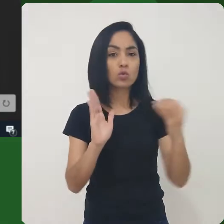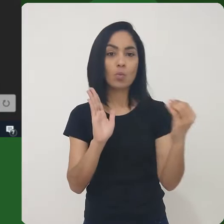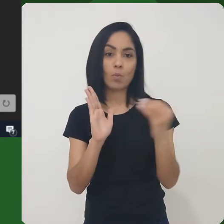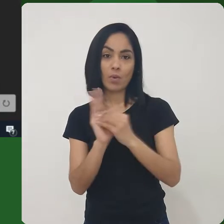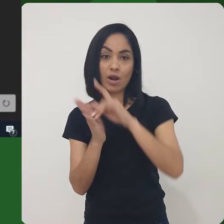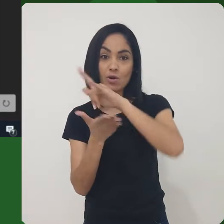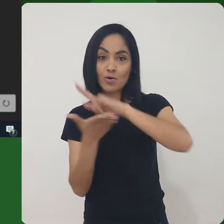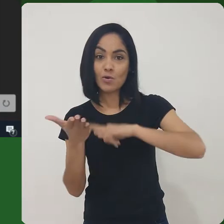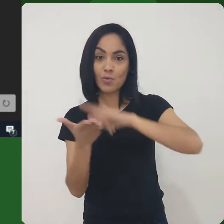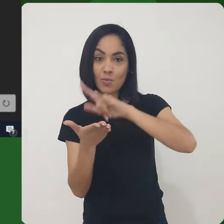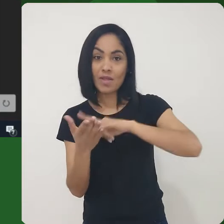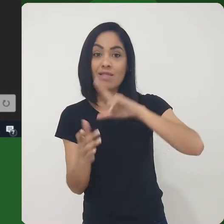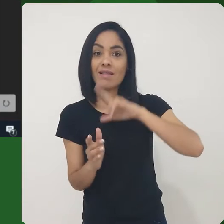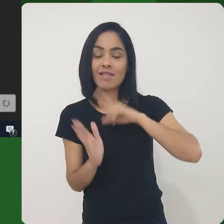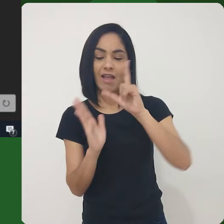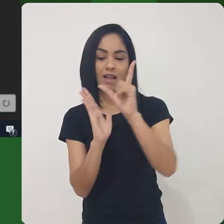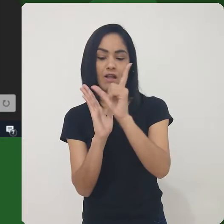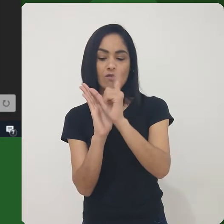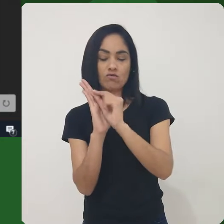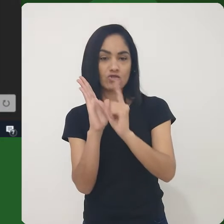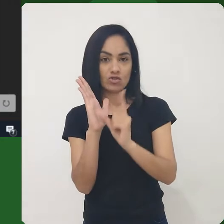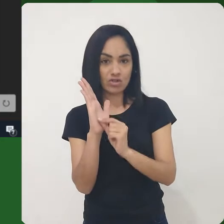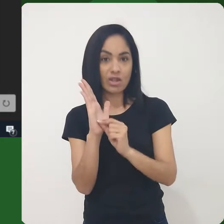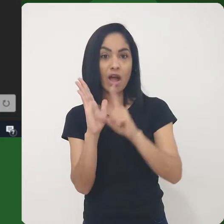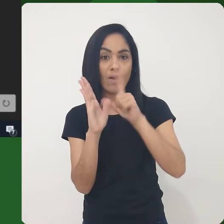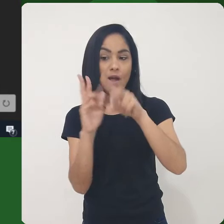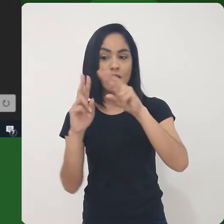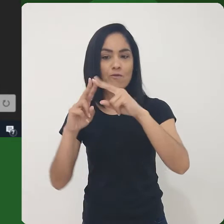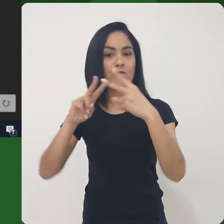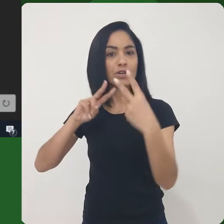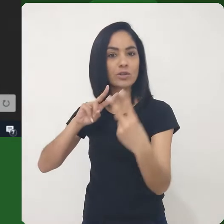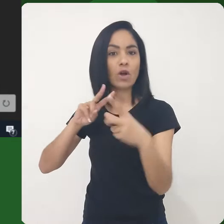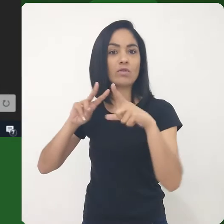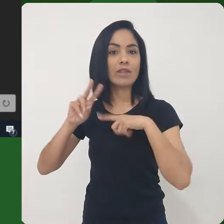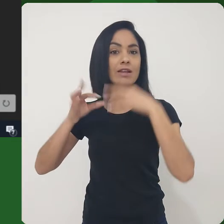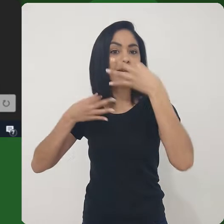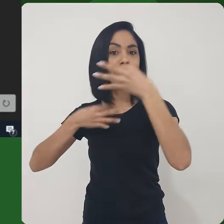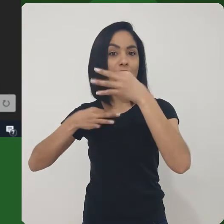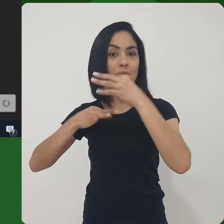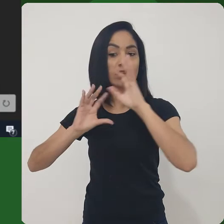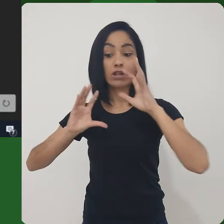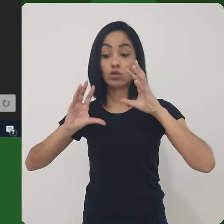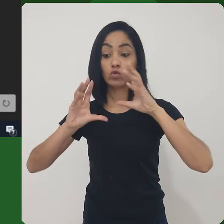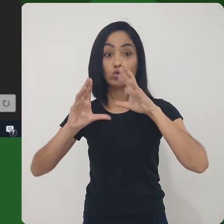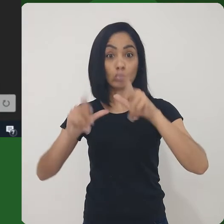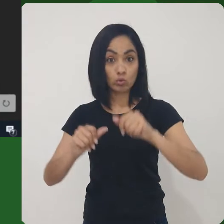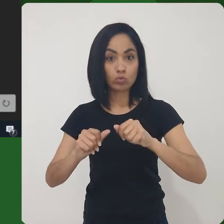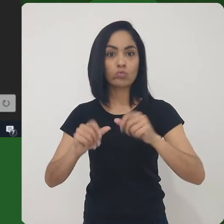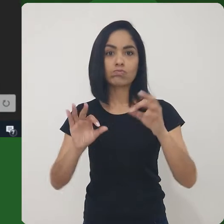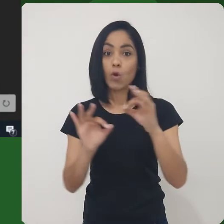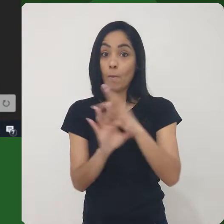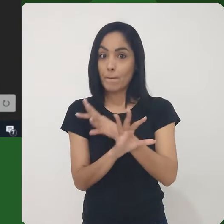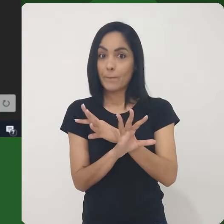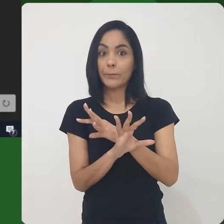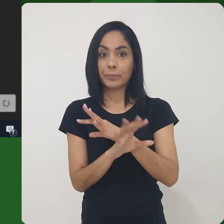paragrafação, ocupando virtualmente todo o espaço disponível na página. Então,